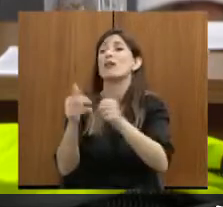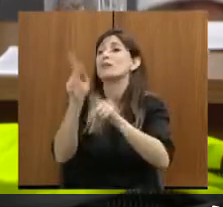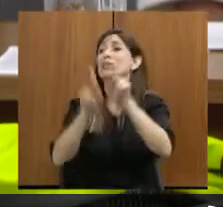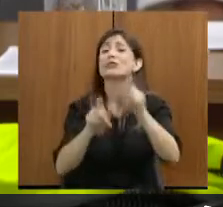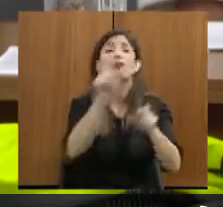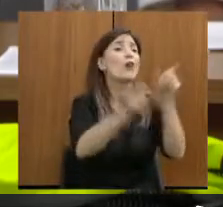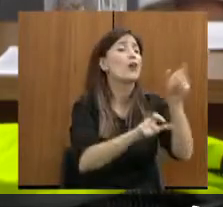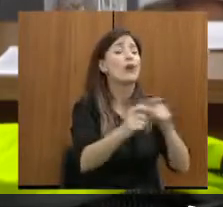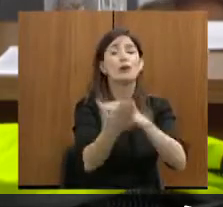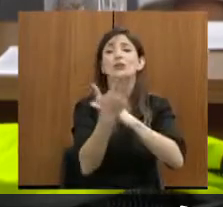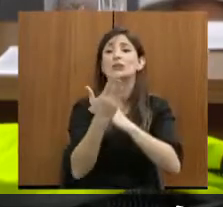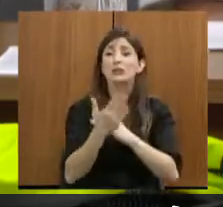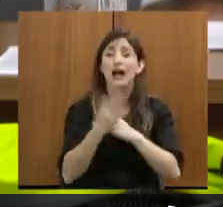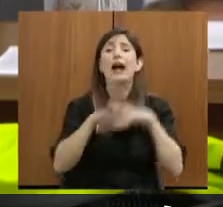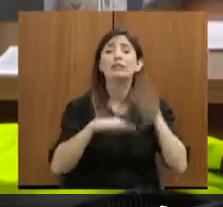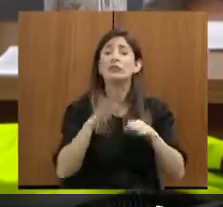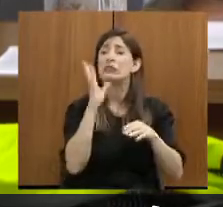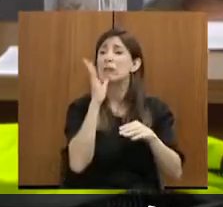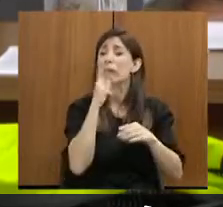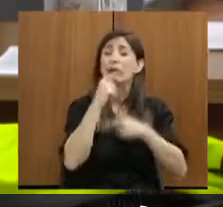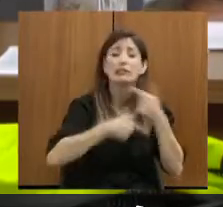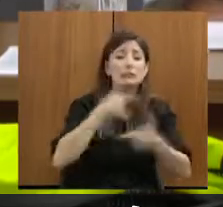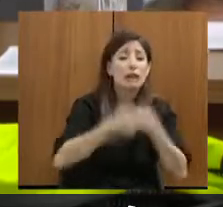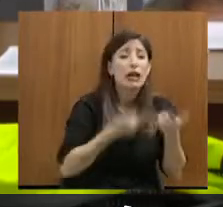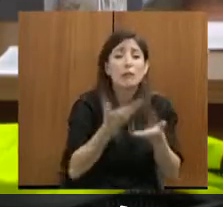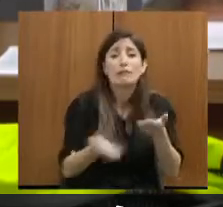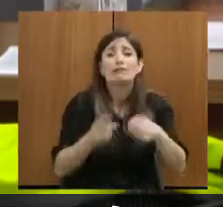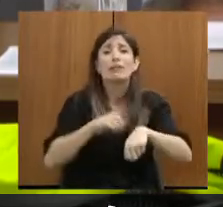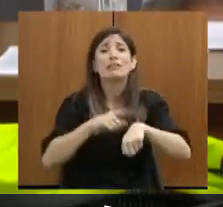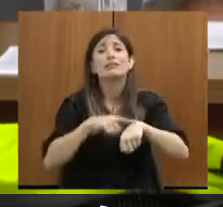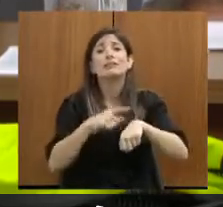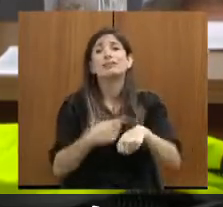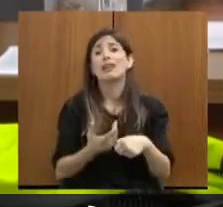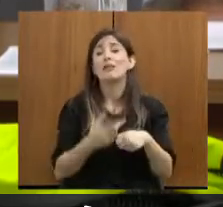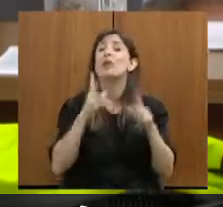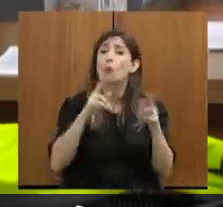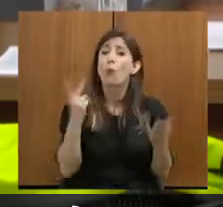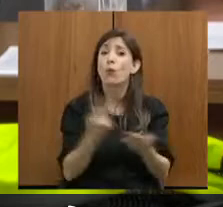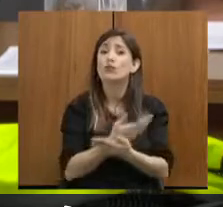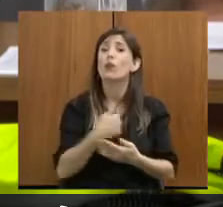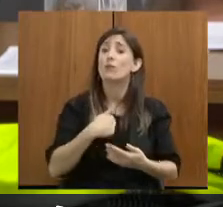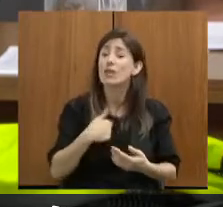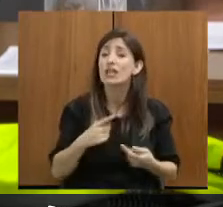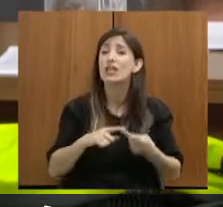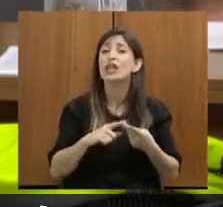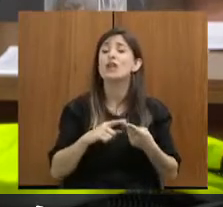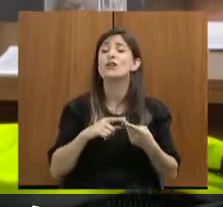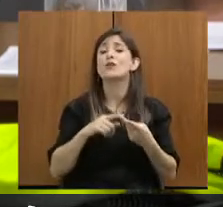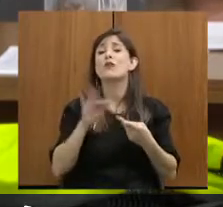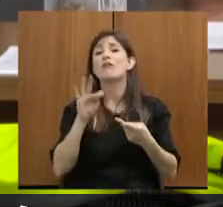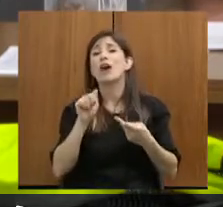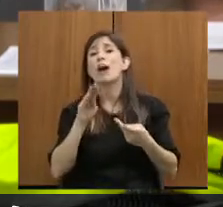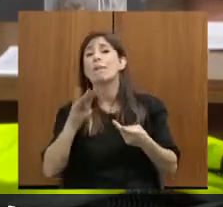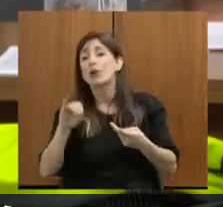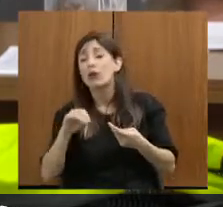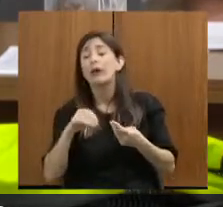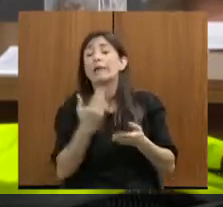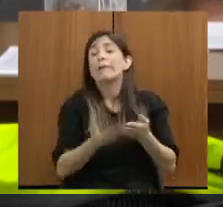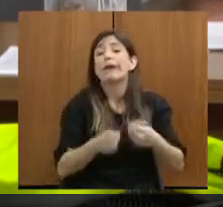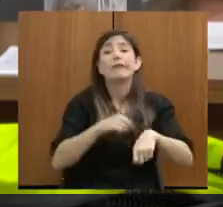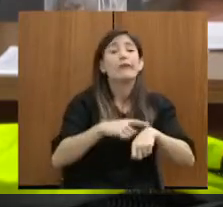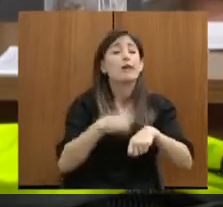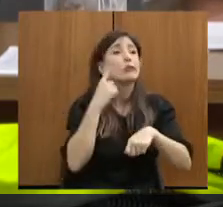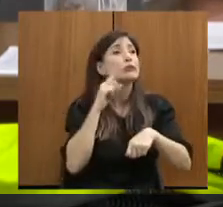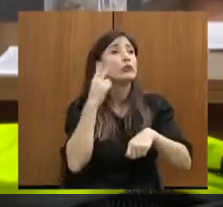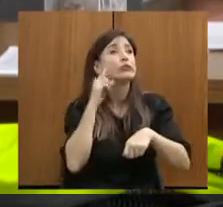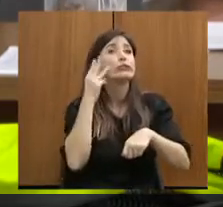comigo com Pai Fábio com todo mundo e na real de branco e perder um dois três dias saindo